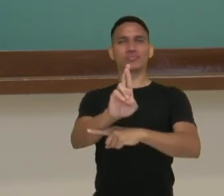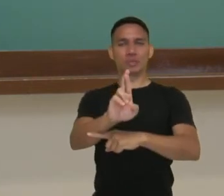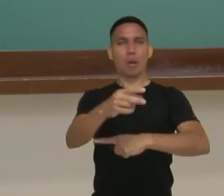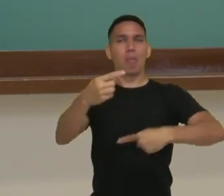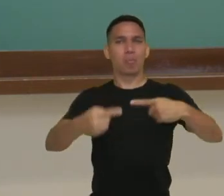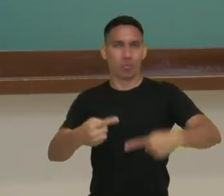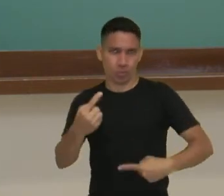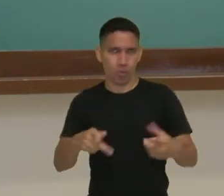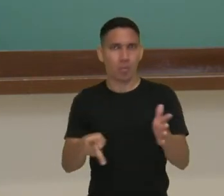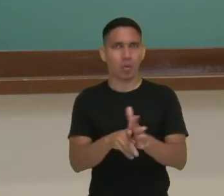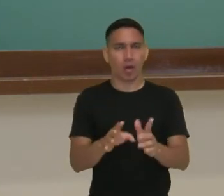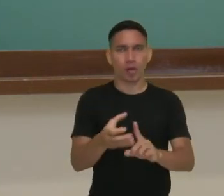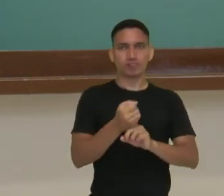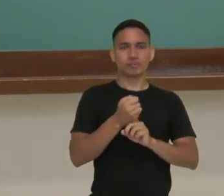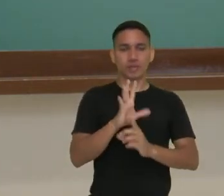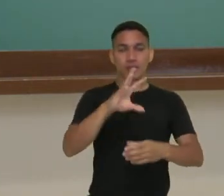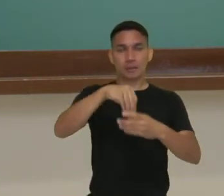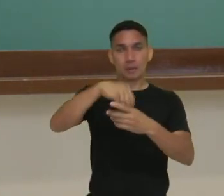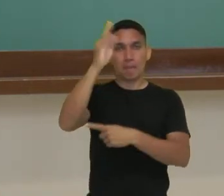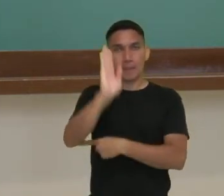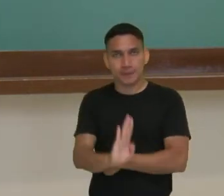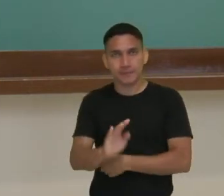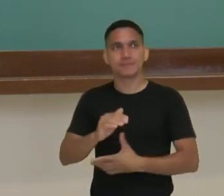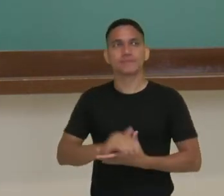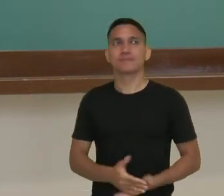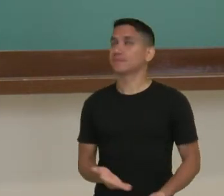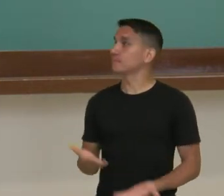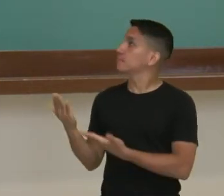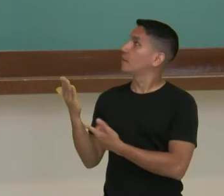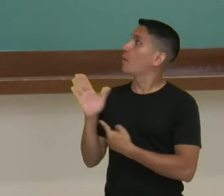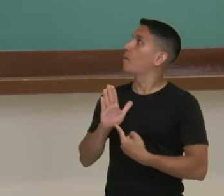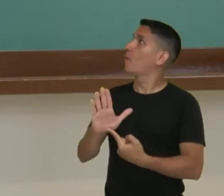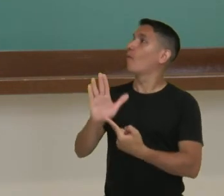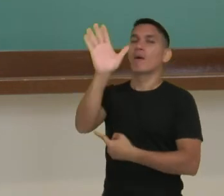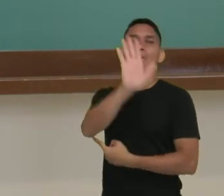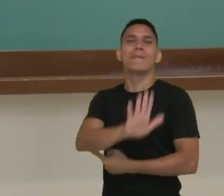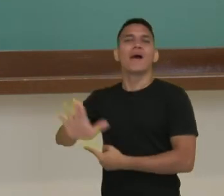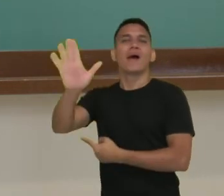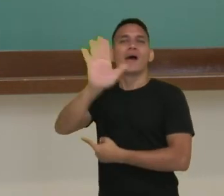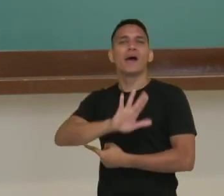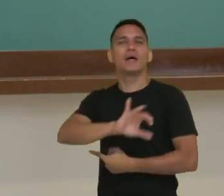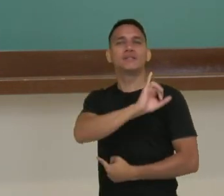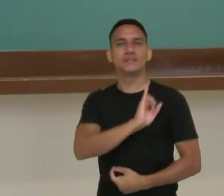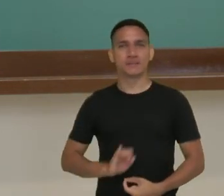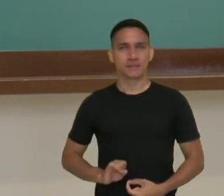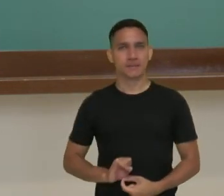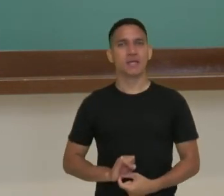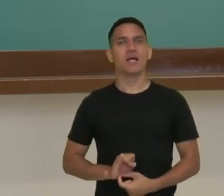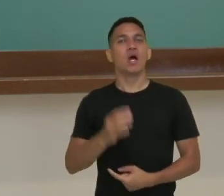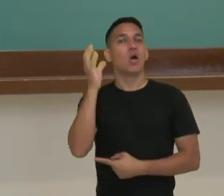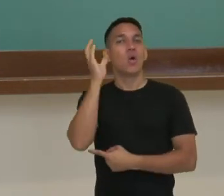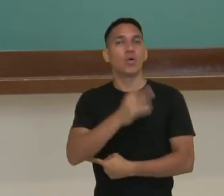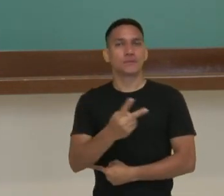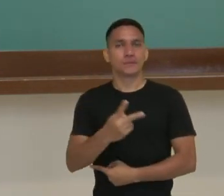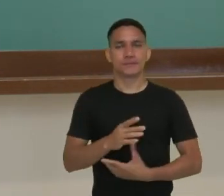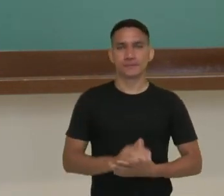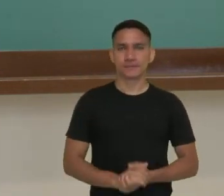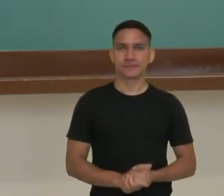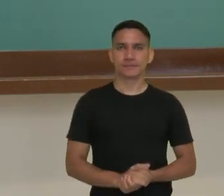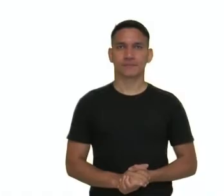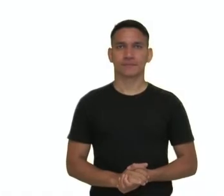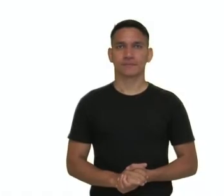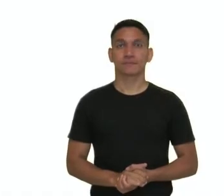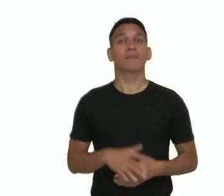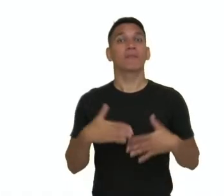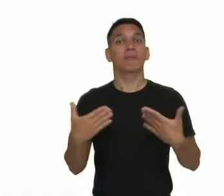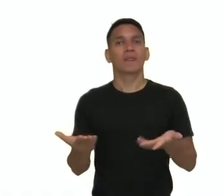né, político dentro do Brasil. Aqui a gente tem uma imagem já do imperador Dom Pedro II. No